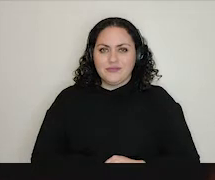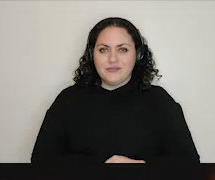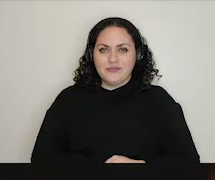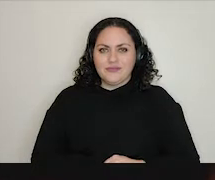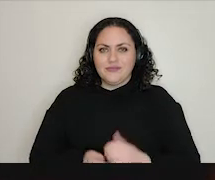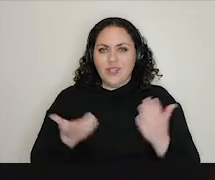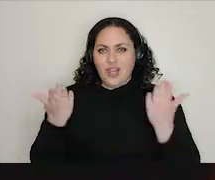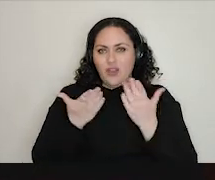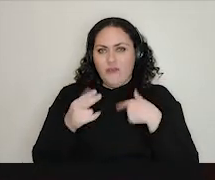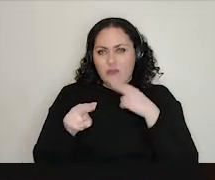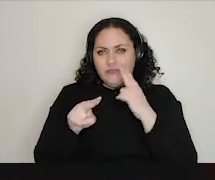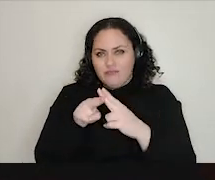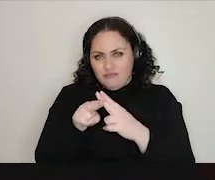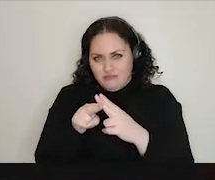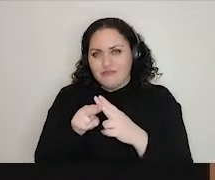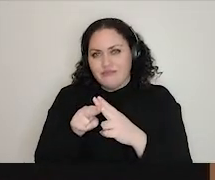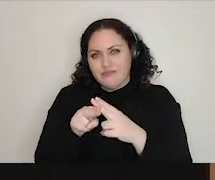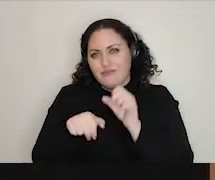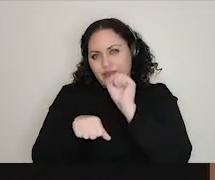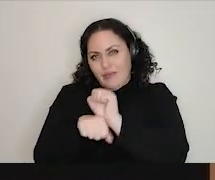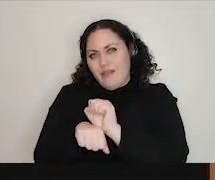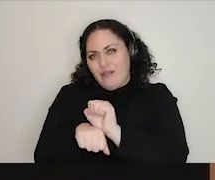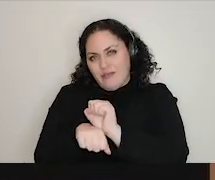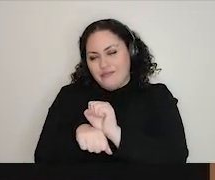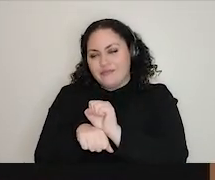E agora, tá? Então eu vou parar aqui e vou